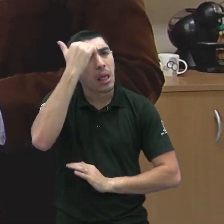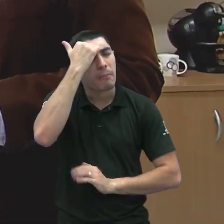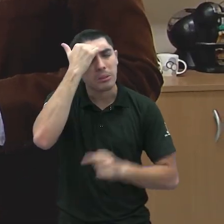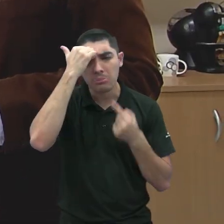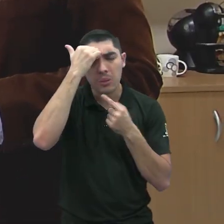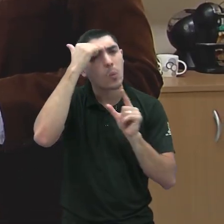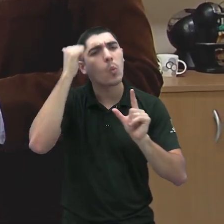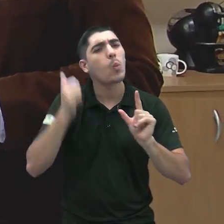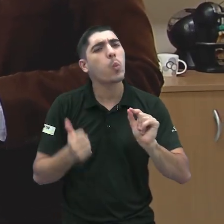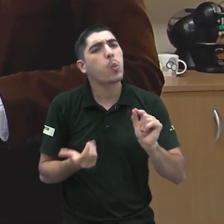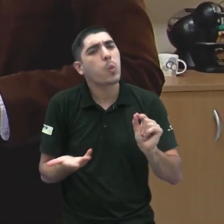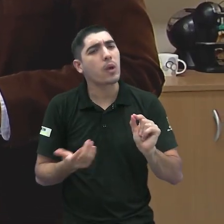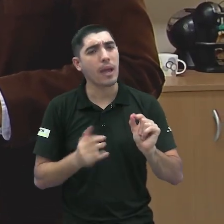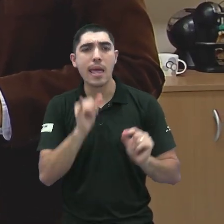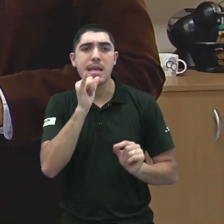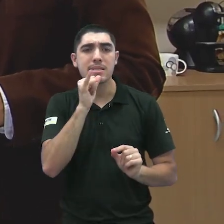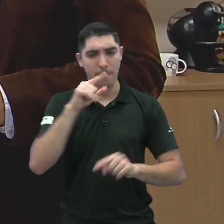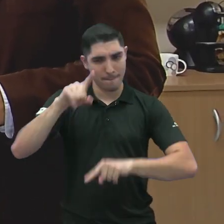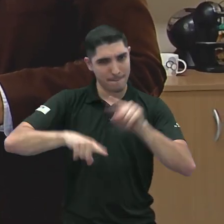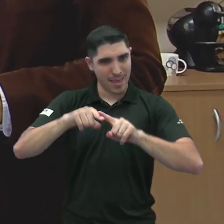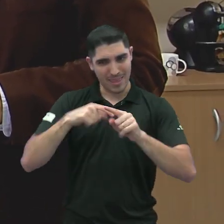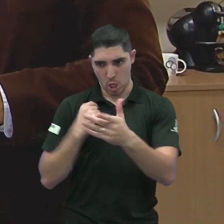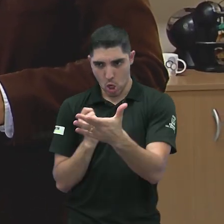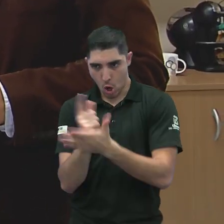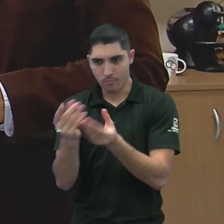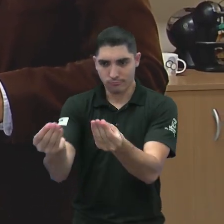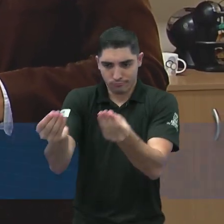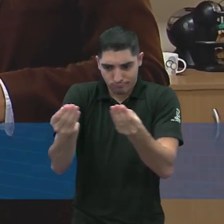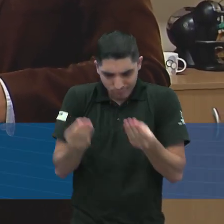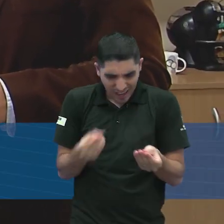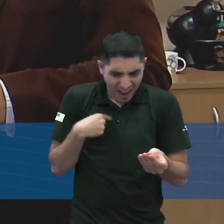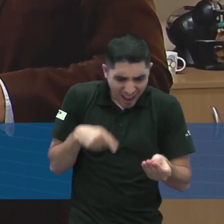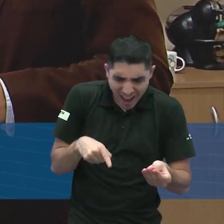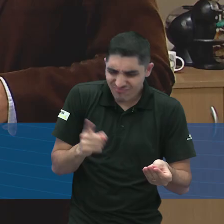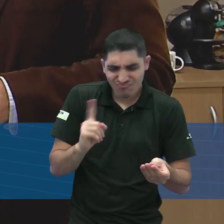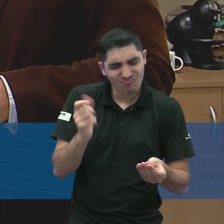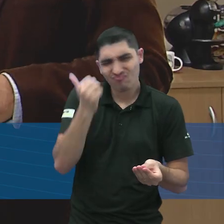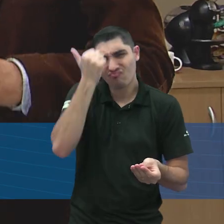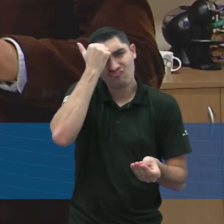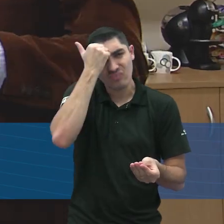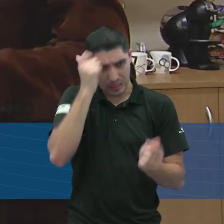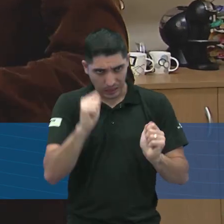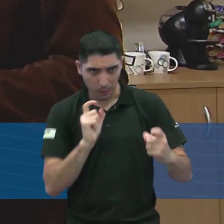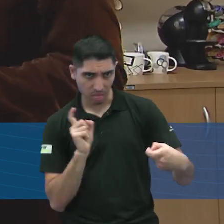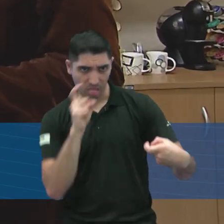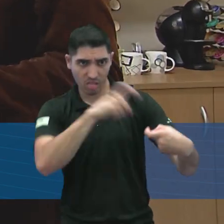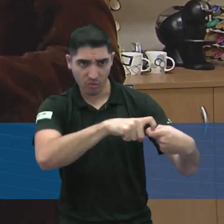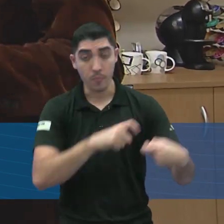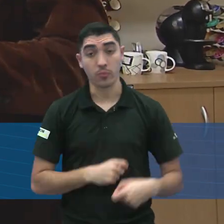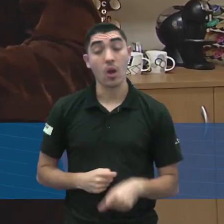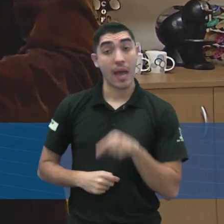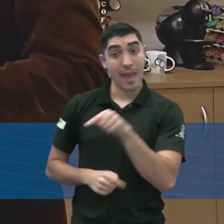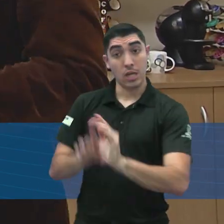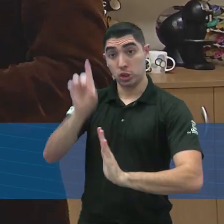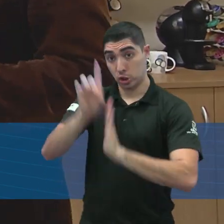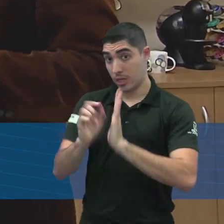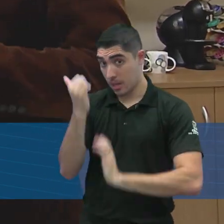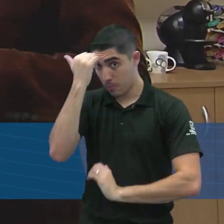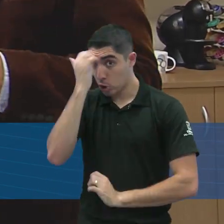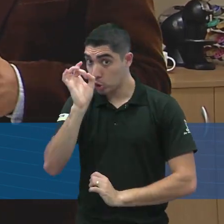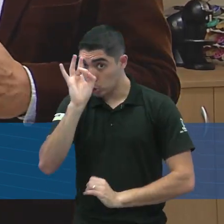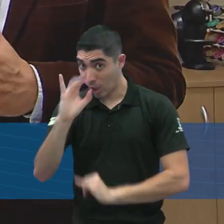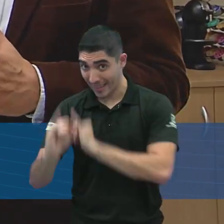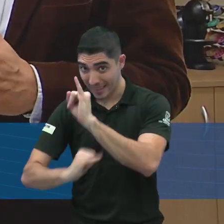ele funciona, né? Se a pessoa recebe, se arrepende da compra, quanto tempo ela tem para devolver? O direito de arrependimento não serve só para